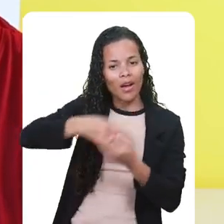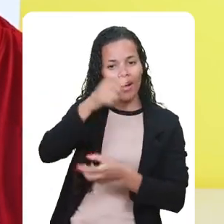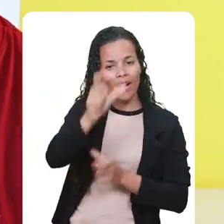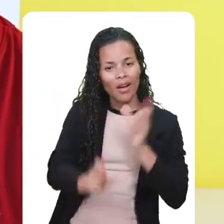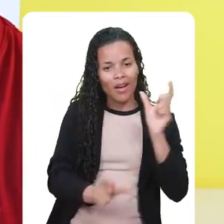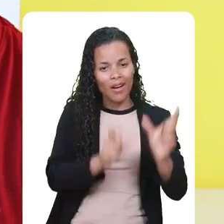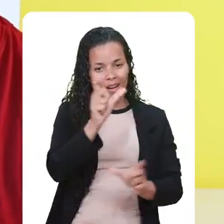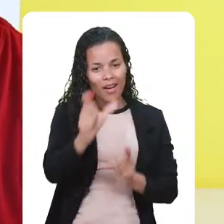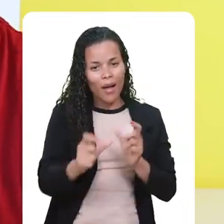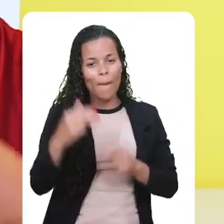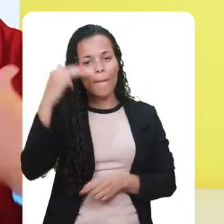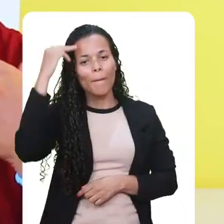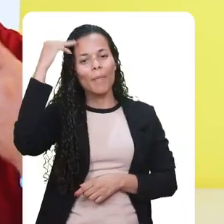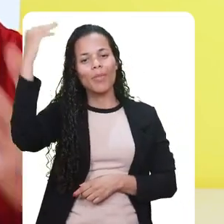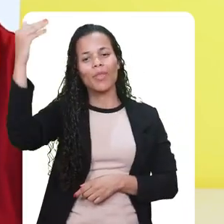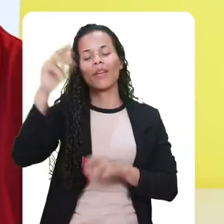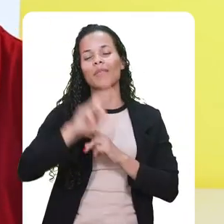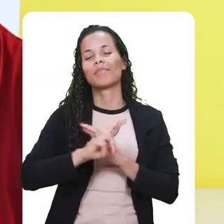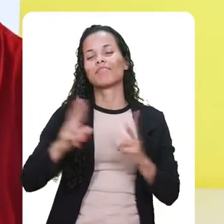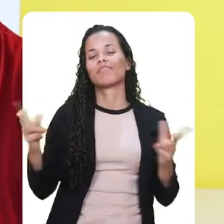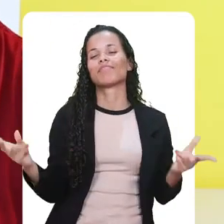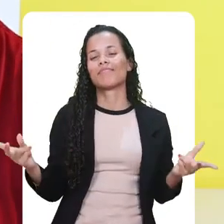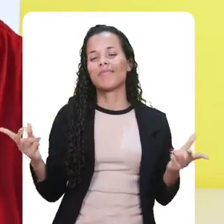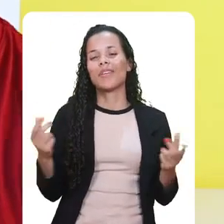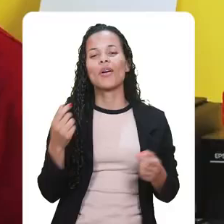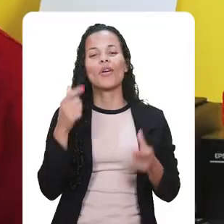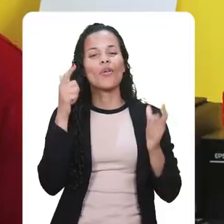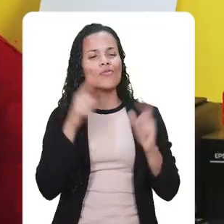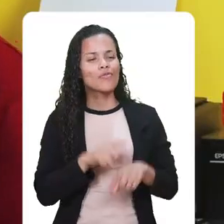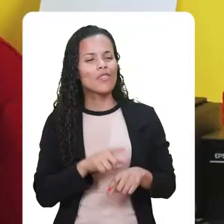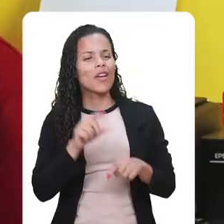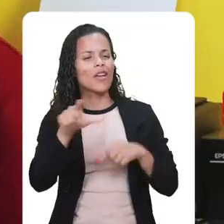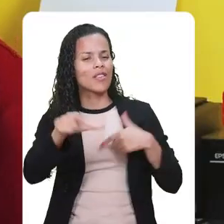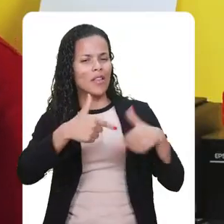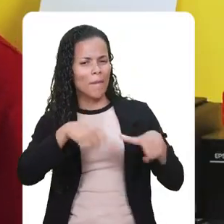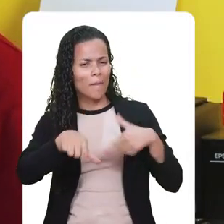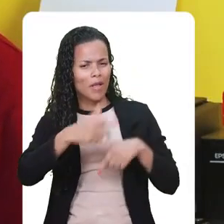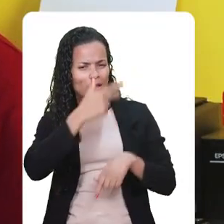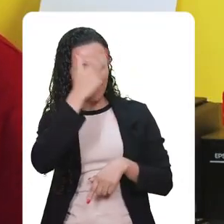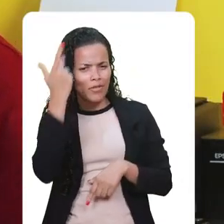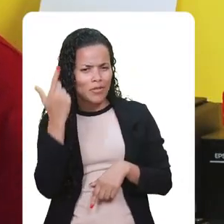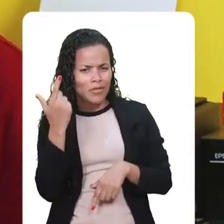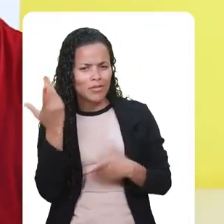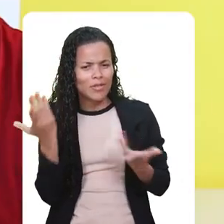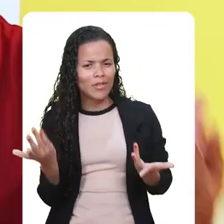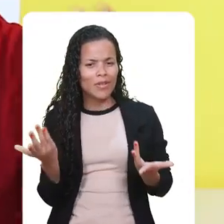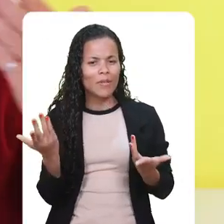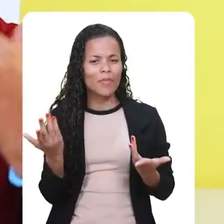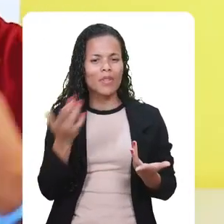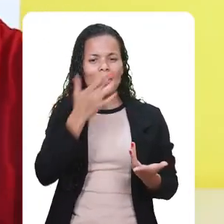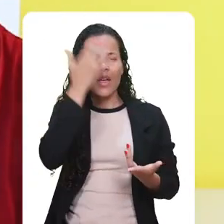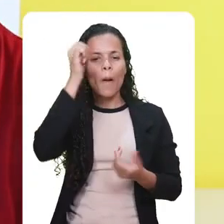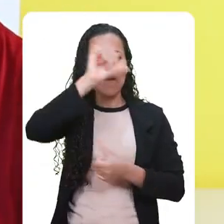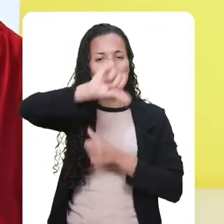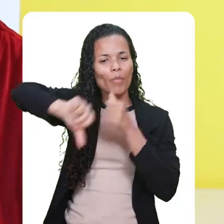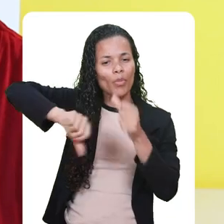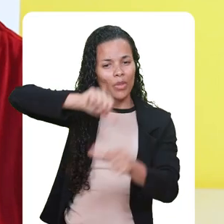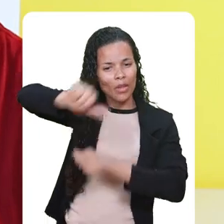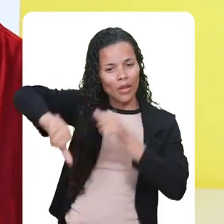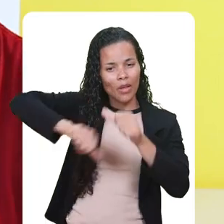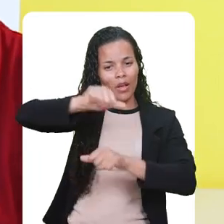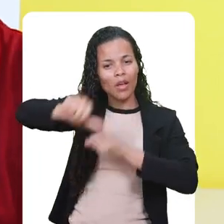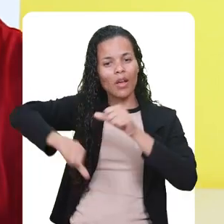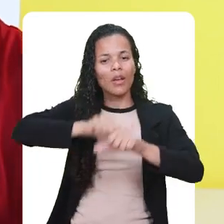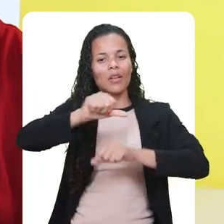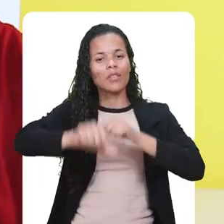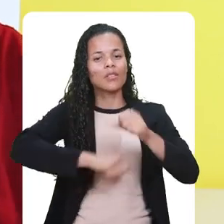conviver com pessoas que têm mentalidades diferentes, e que a gente começa a trabalhar essas pessoas, e essas pessoas se